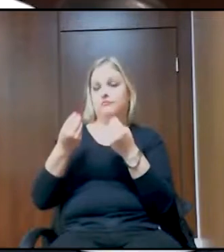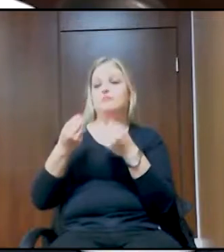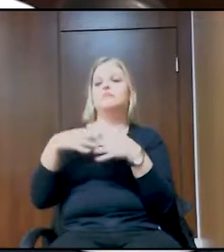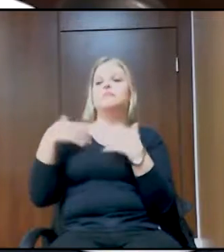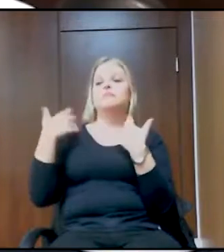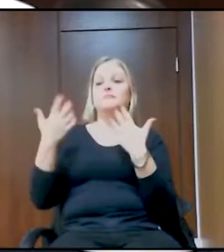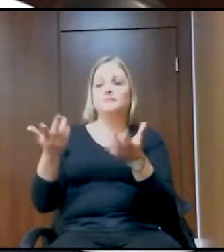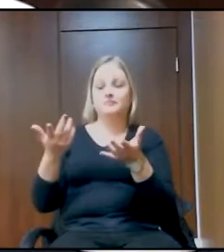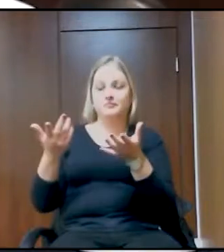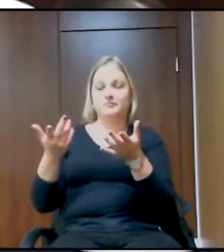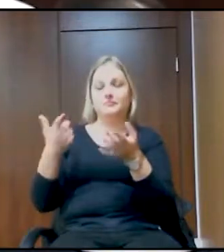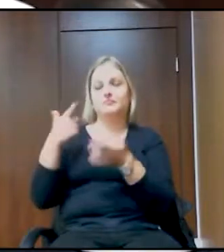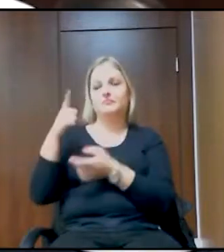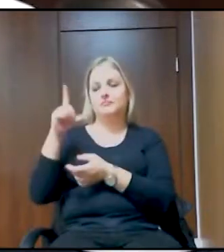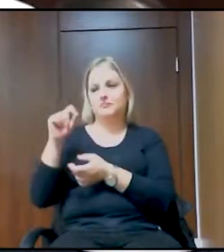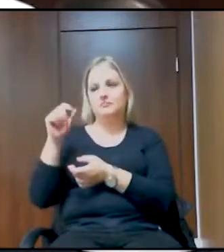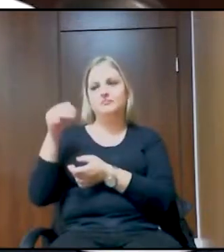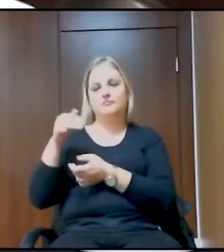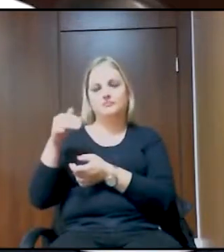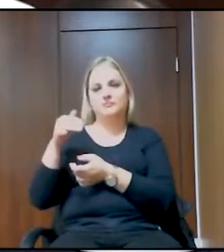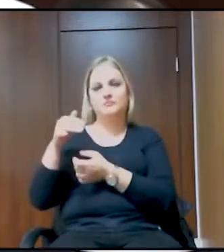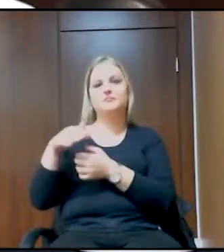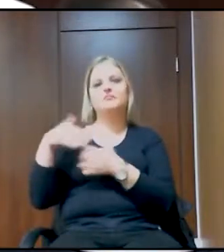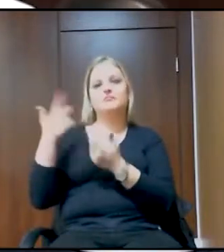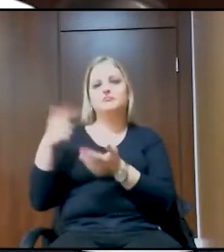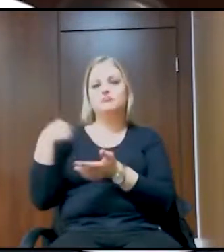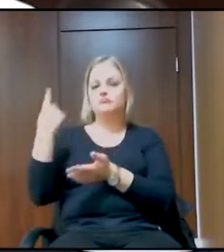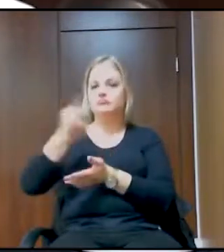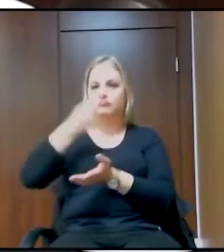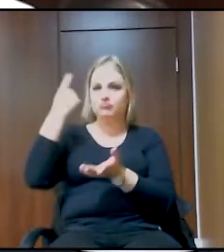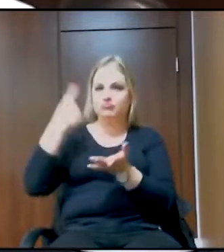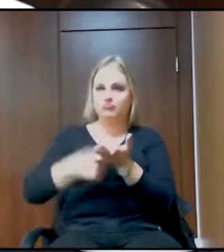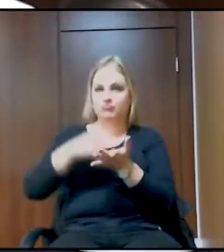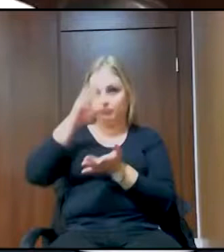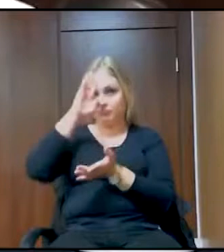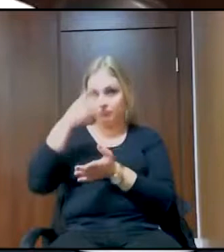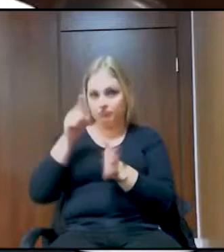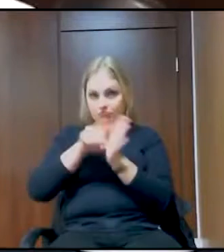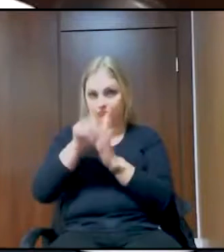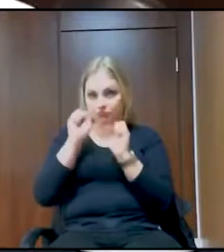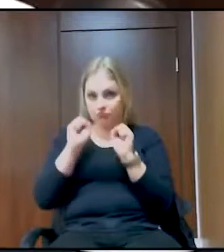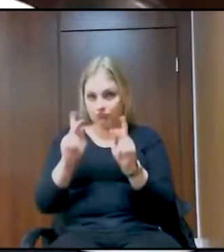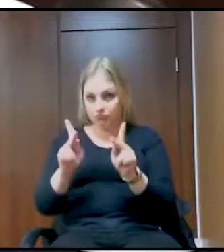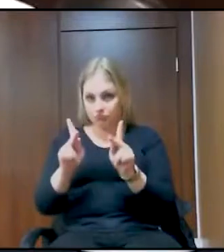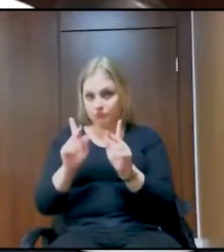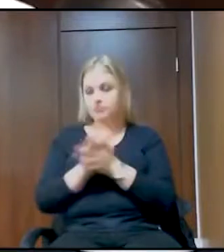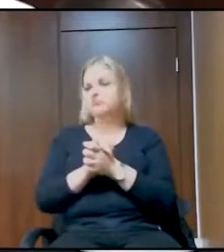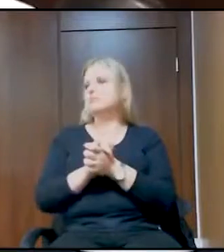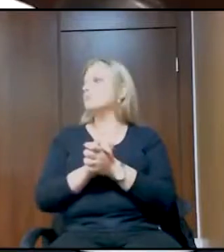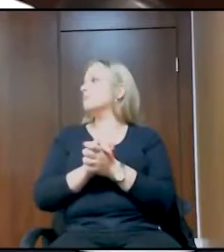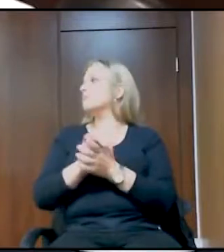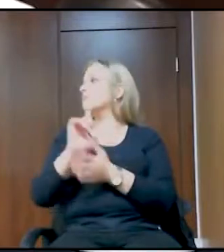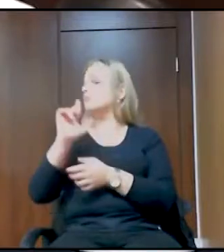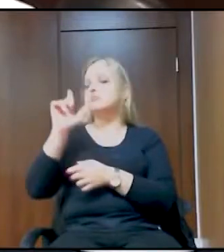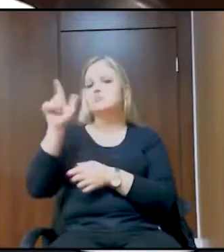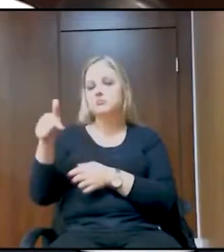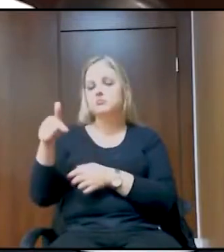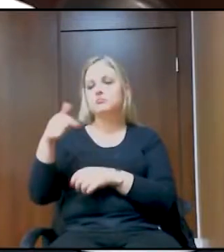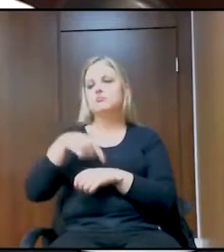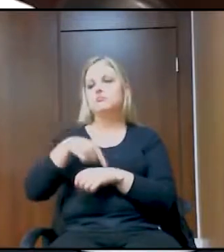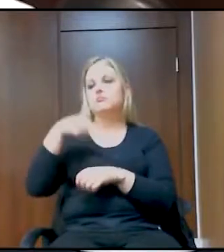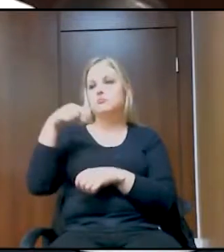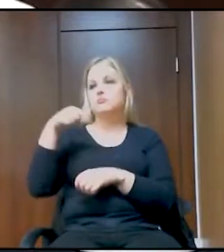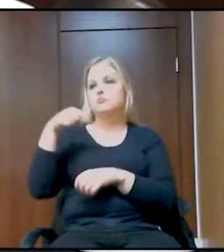ia passar os 10 minutos que ela me deu, a gente podia combinar de ir direto para as perguntas, pode ser? Pode, depois, num determinado